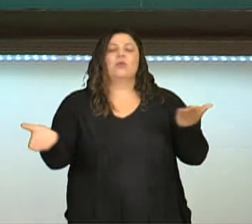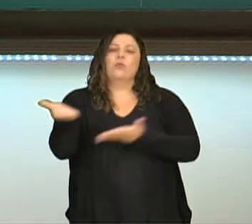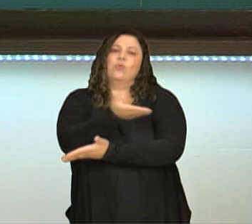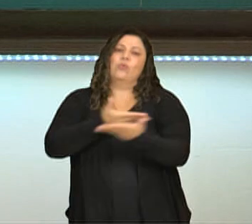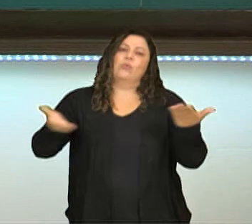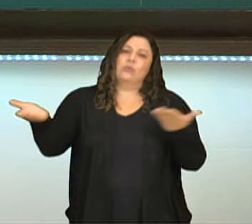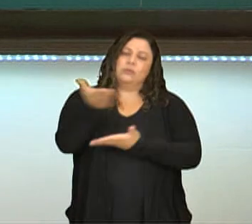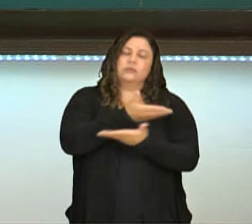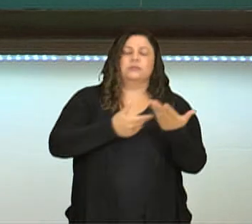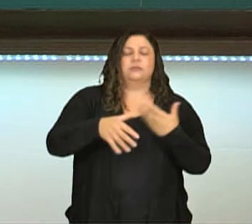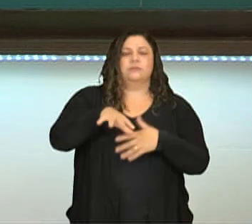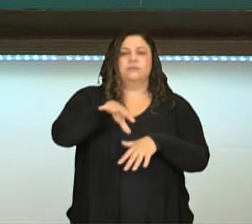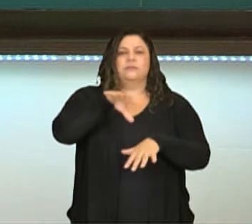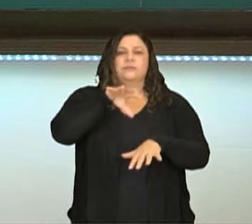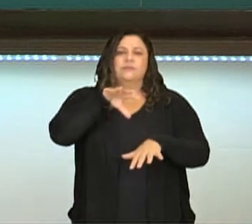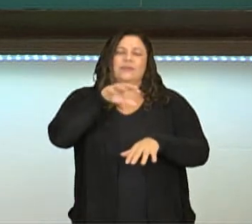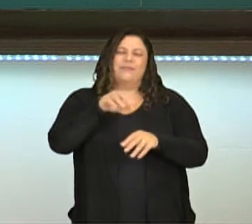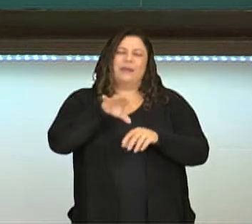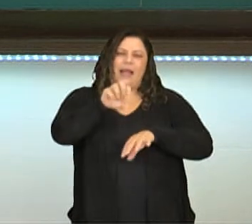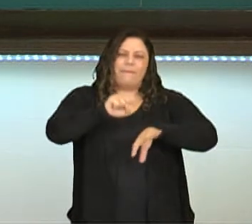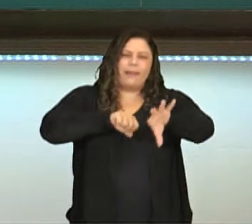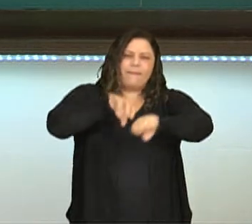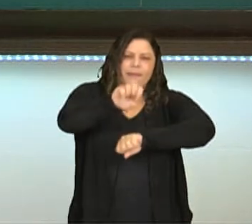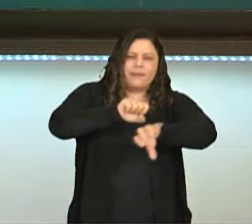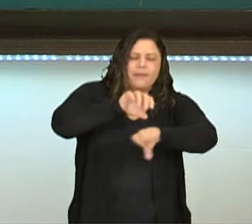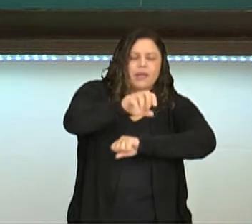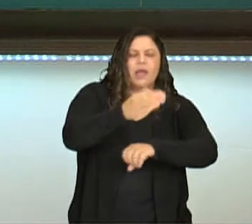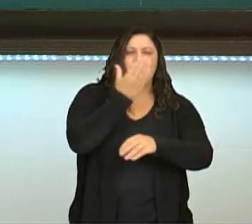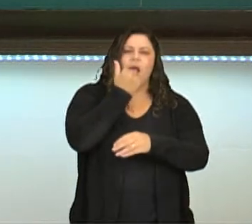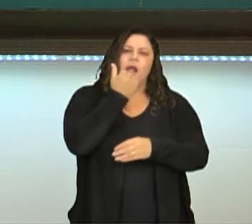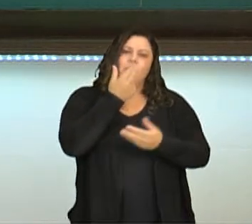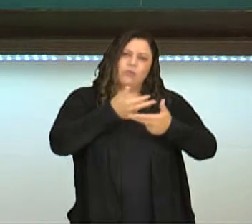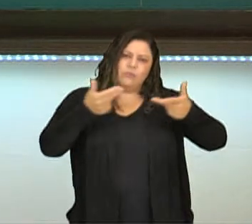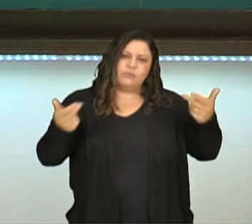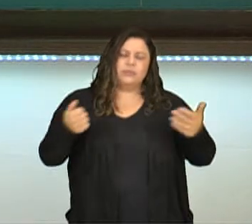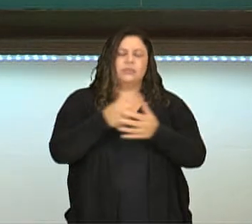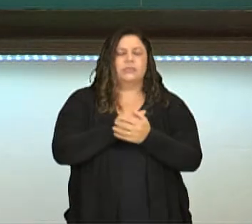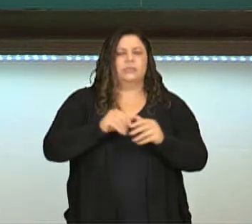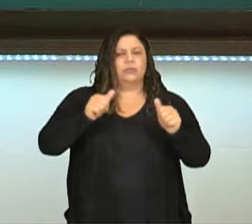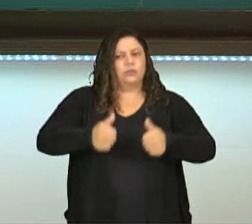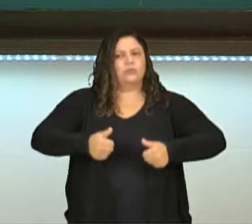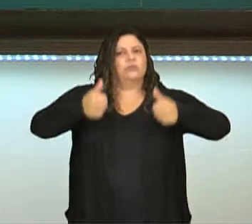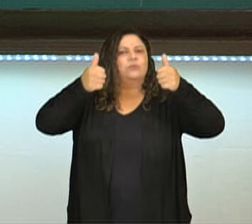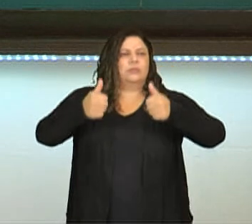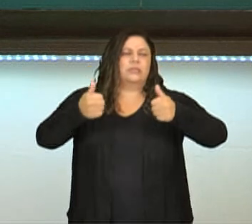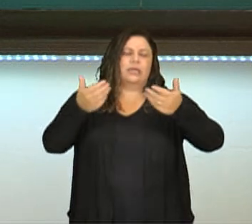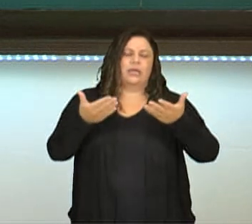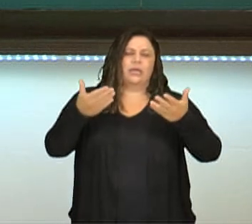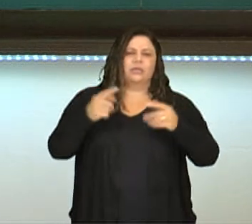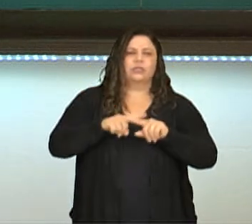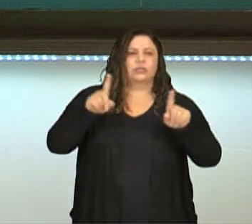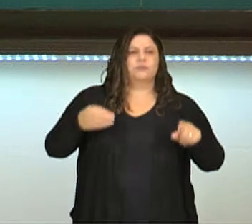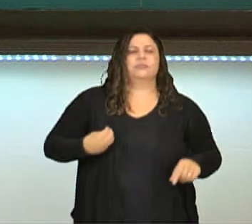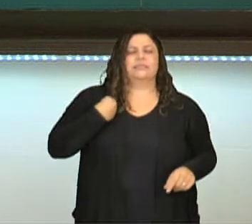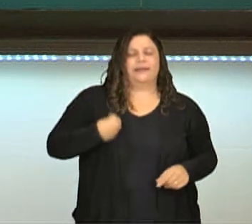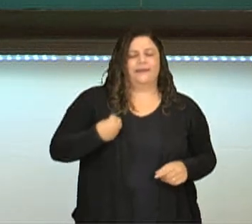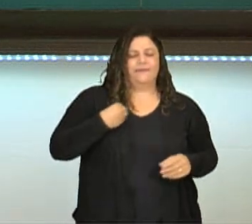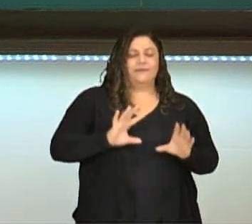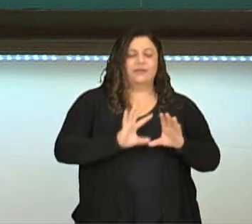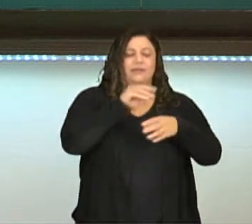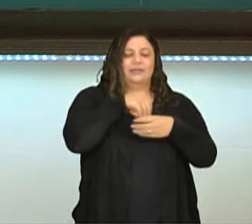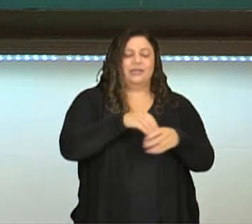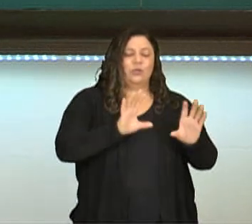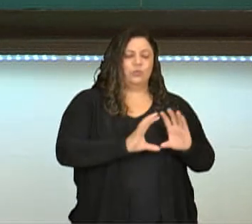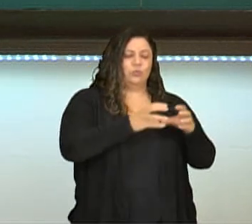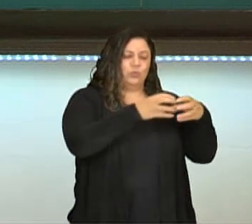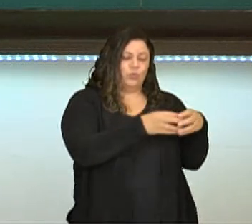ter alimento, né? Até para ter outras vantagens ou desvantagens, porém ela vive dentro de uma comunidade,